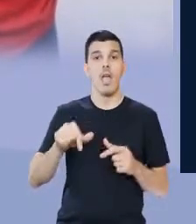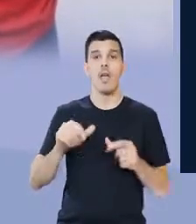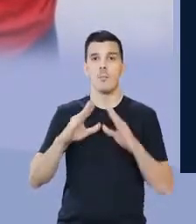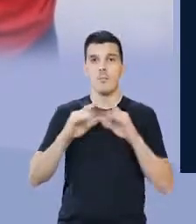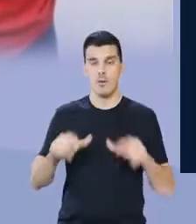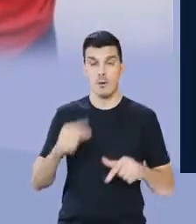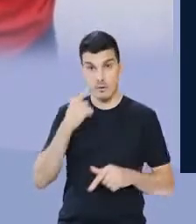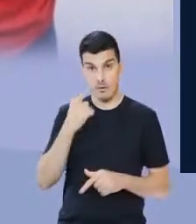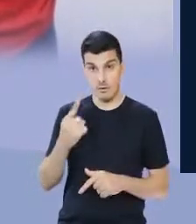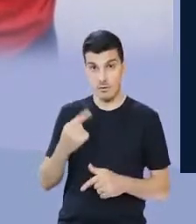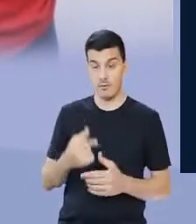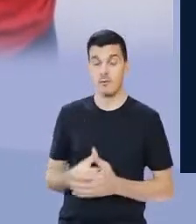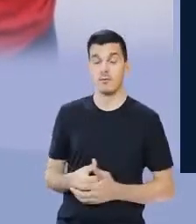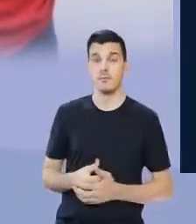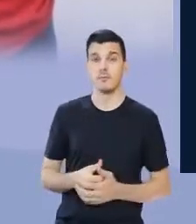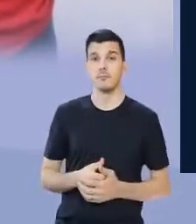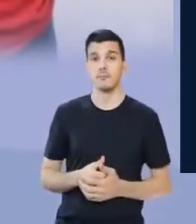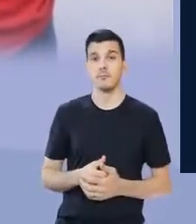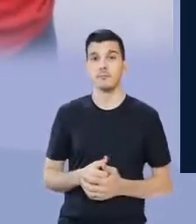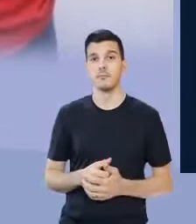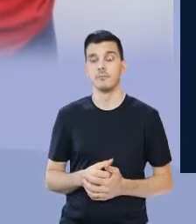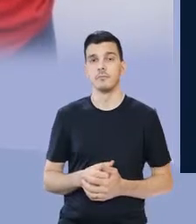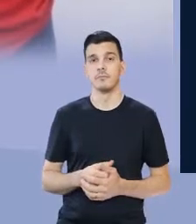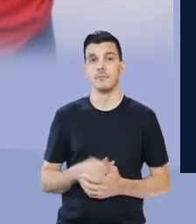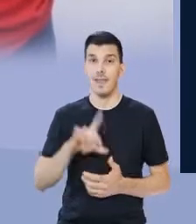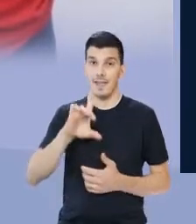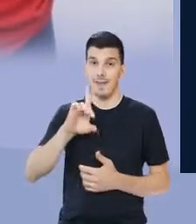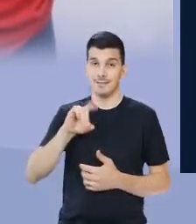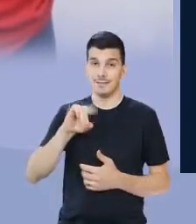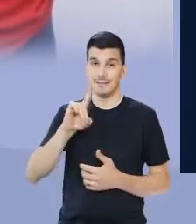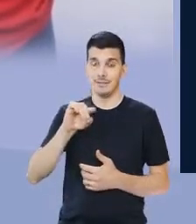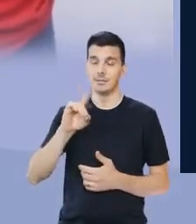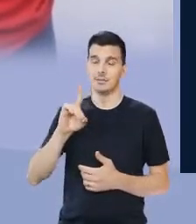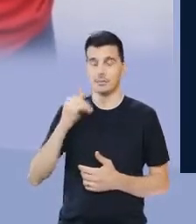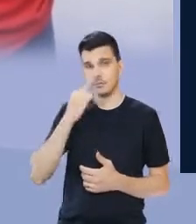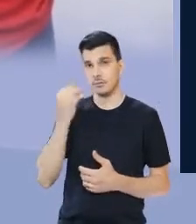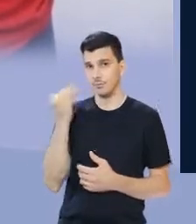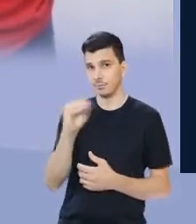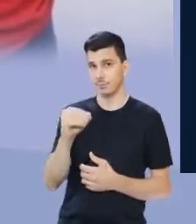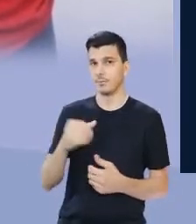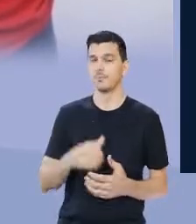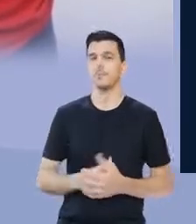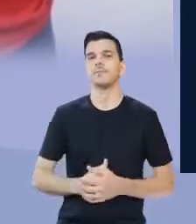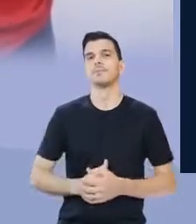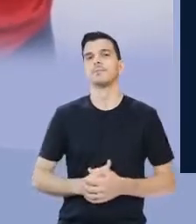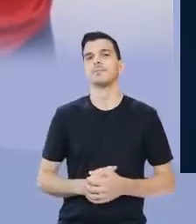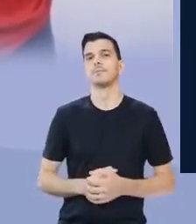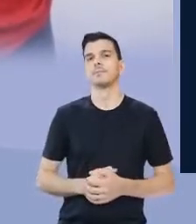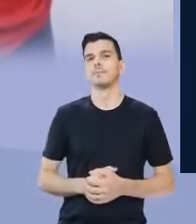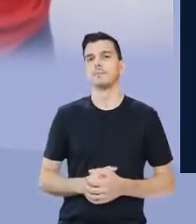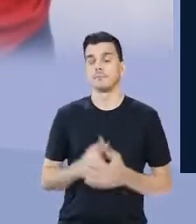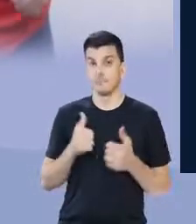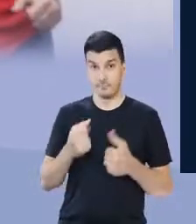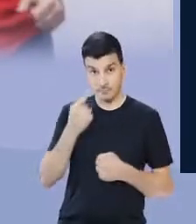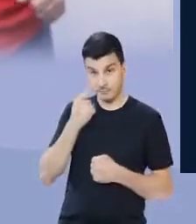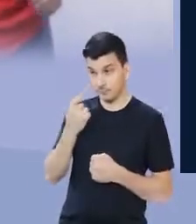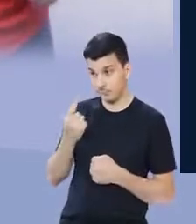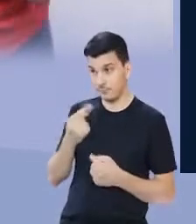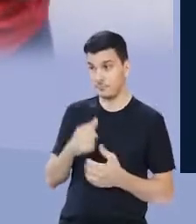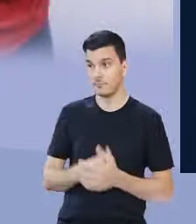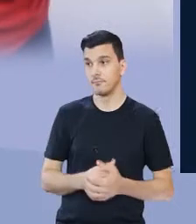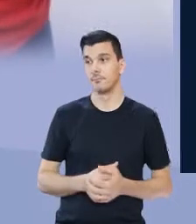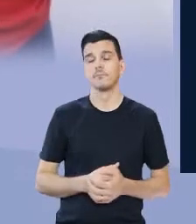She lived. No negativo, she didn't live. E no interrogativo, did she live? Tudo bem?